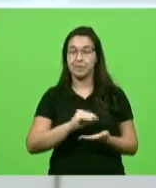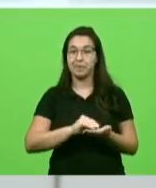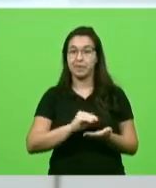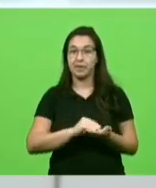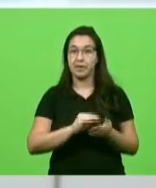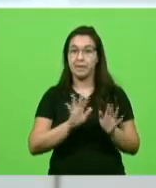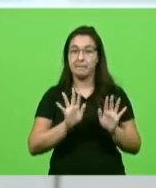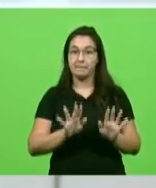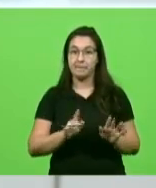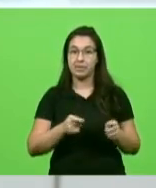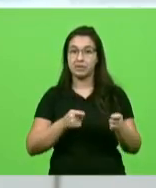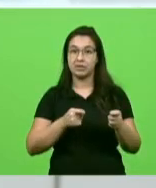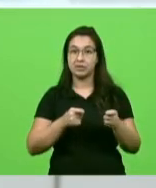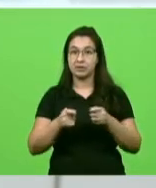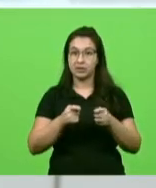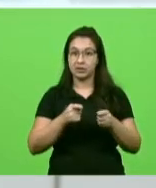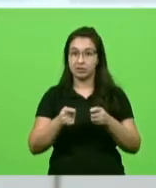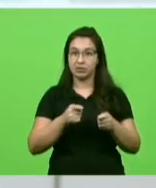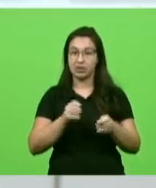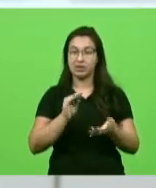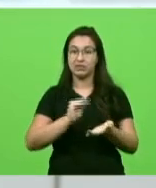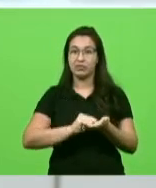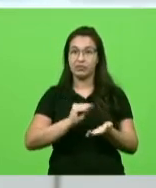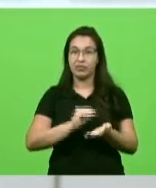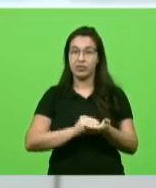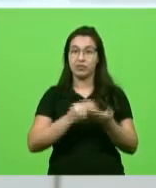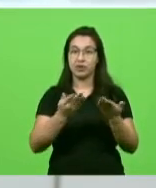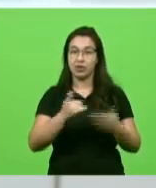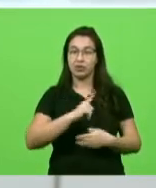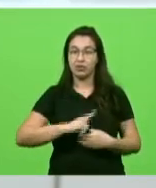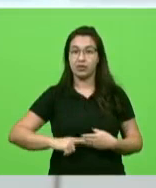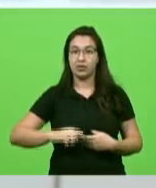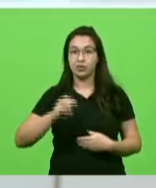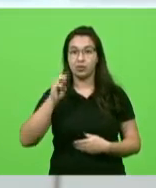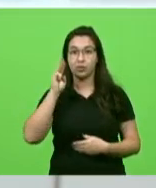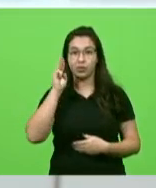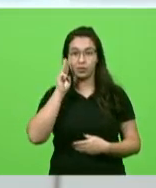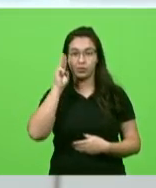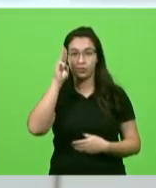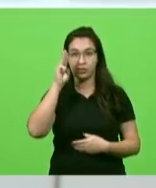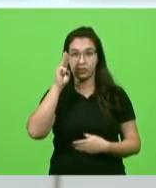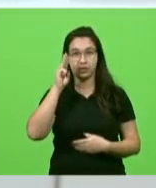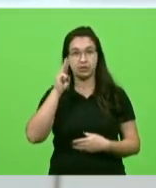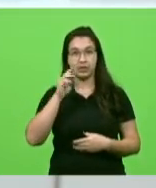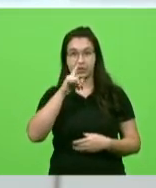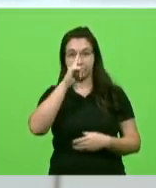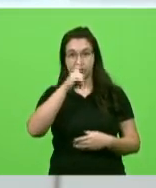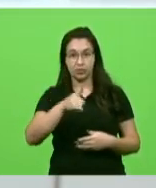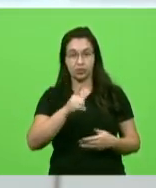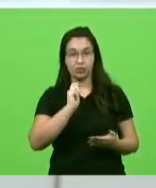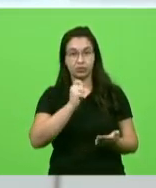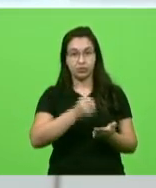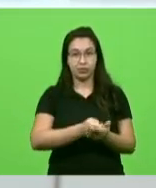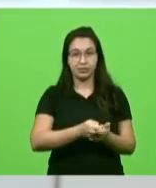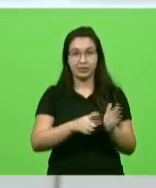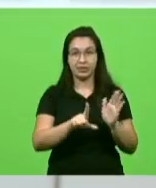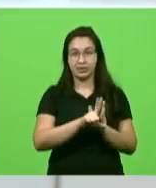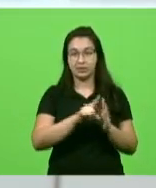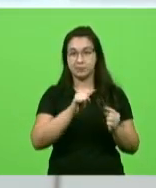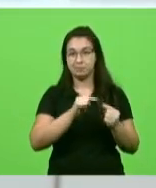administração o governador do Estado ordenou despesas não autorizadas por lei e sem